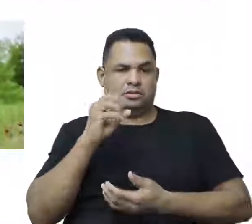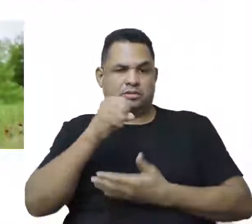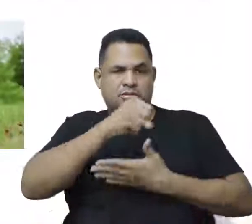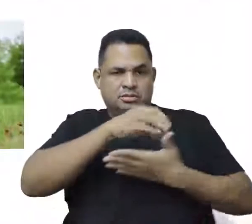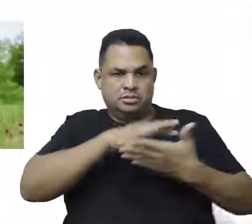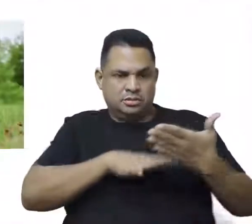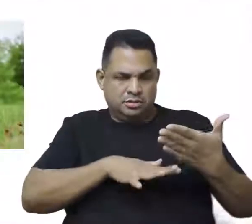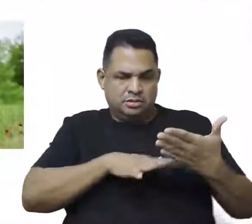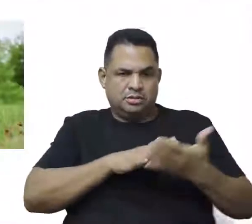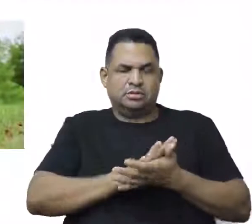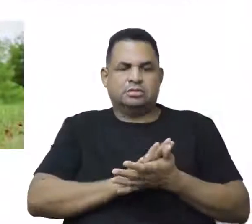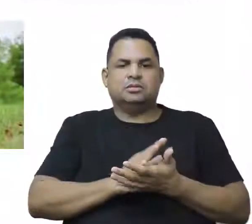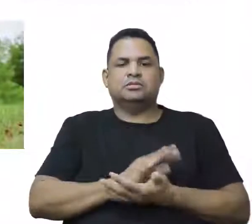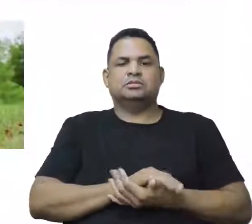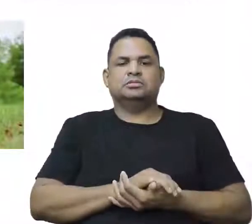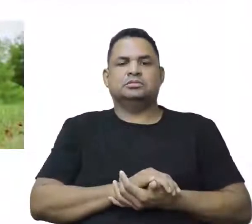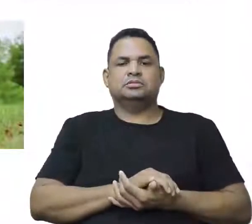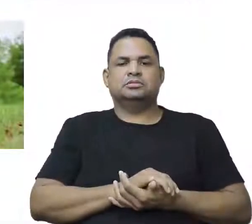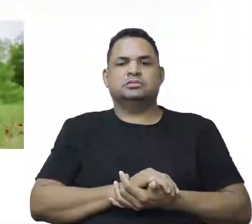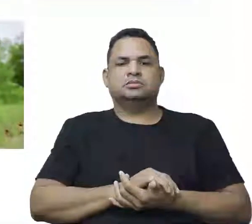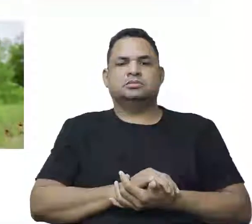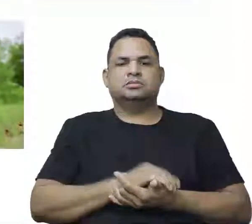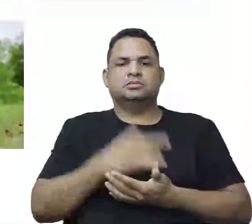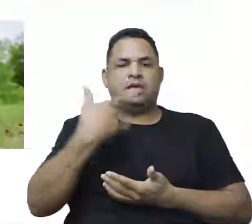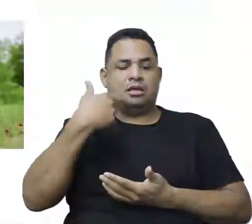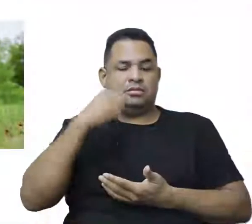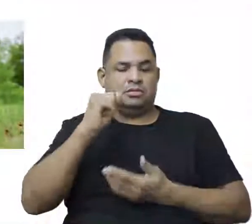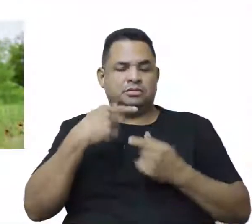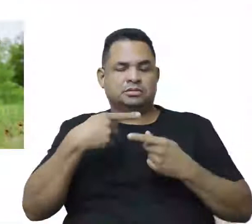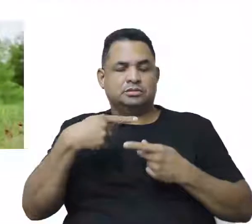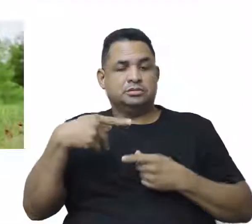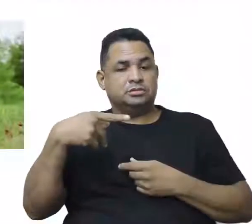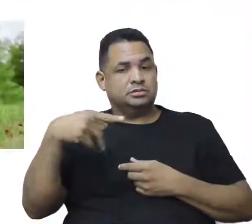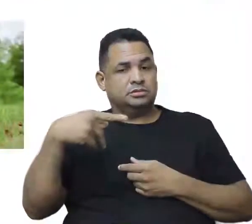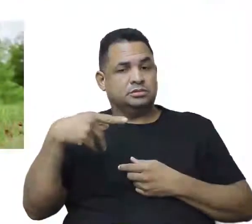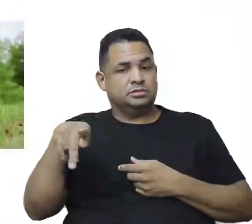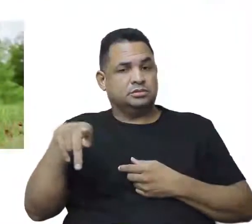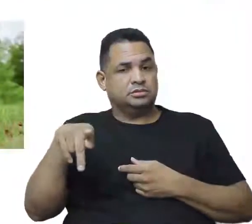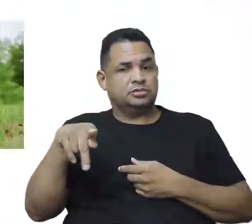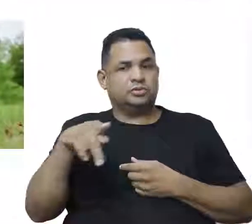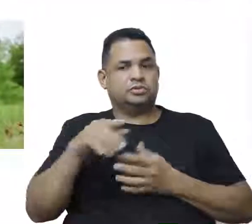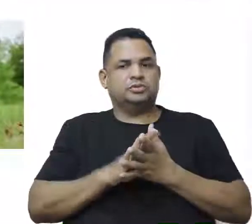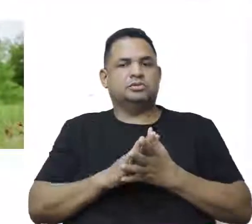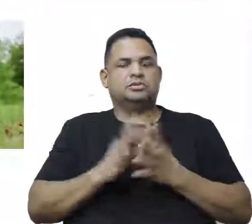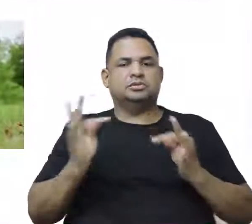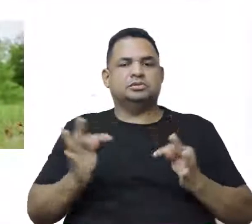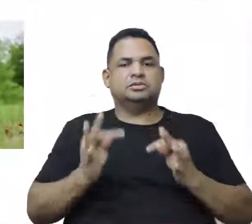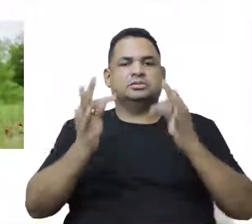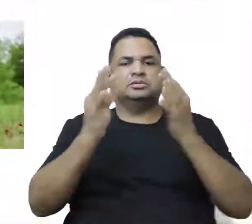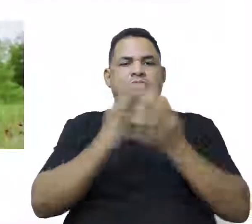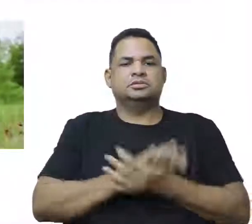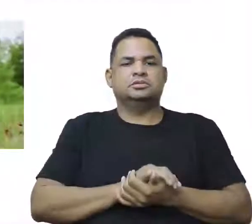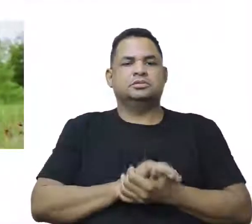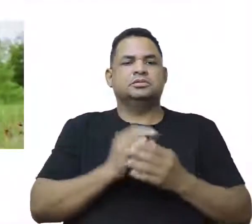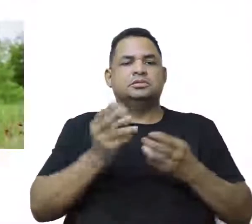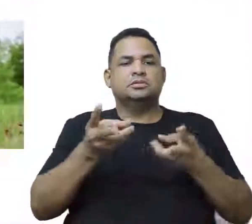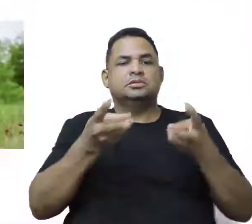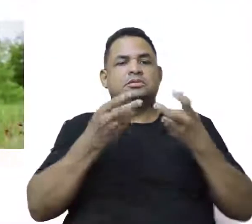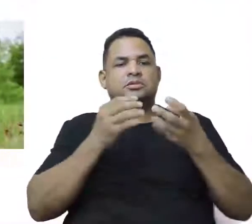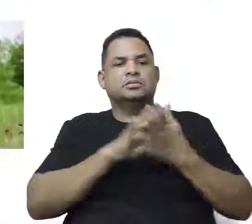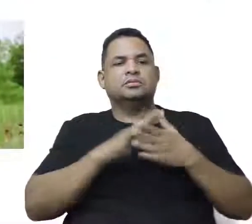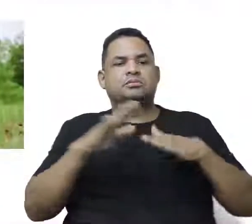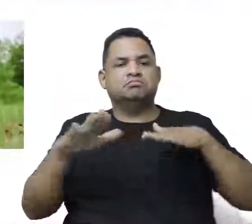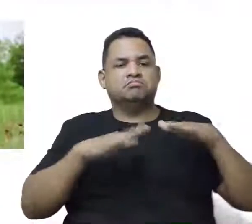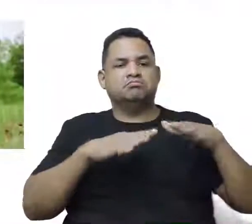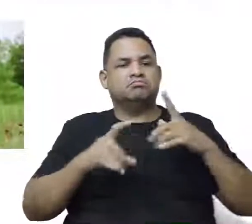questões que caem na área de linguagens e suas tecnologias. O que mais que ela faz, professora? Ela explora o quê?